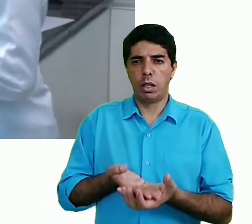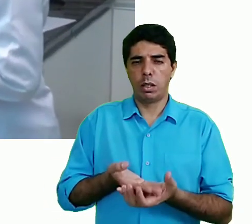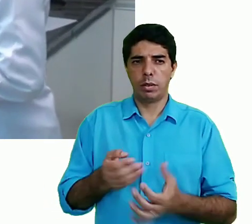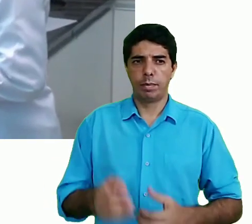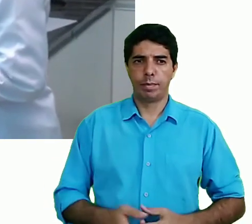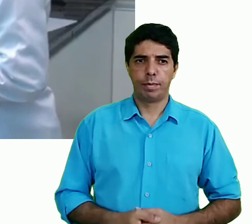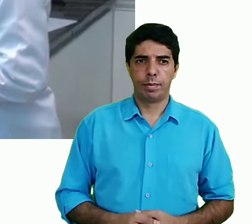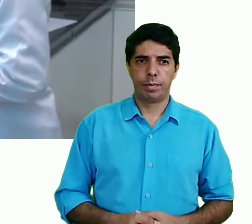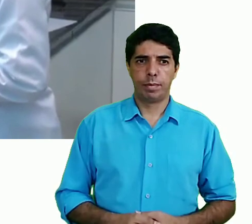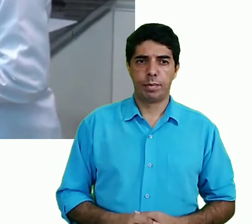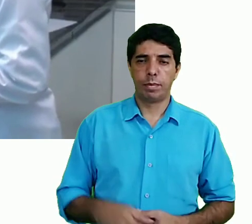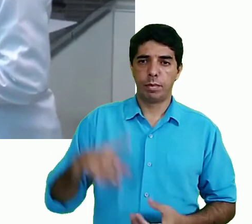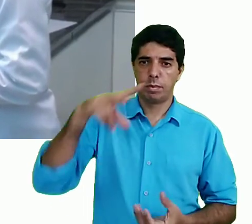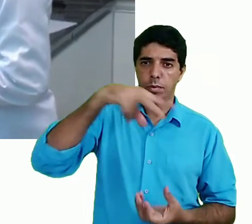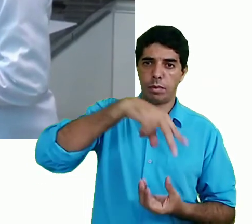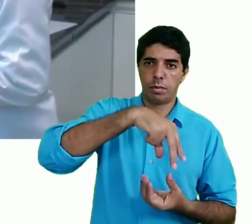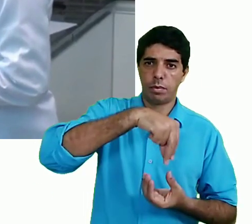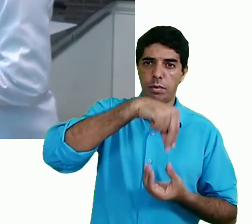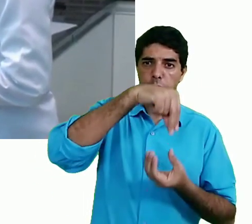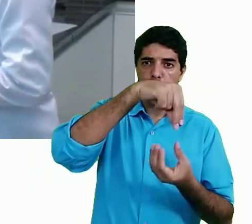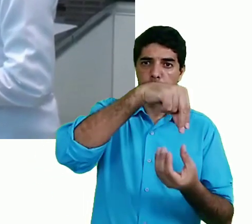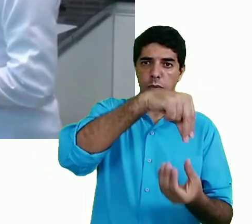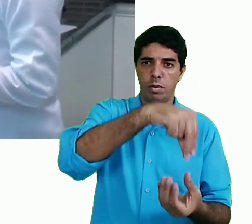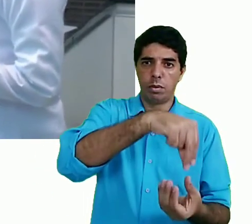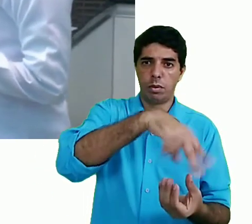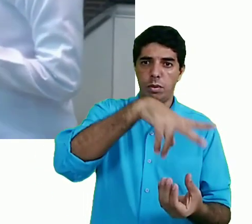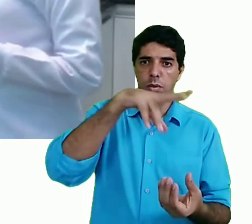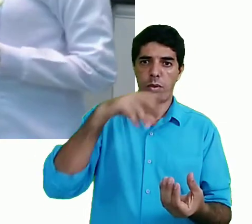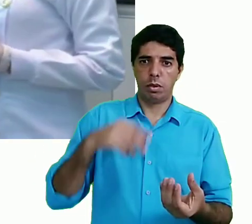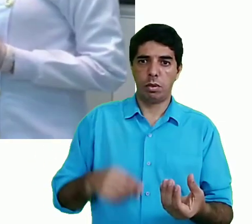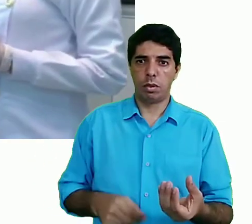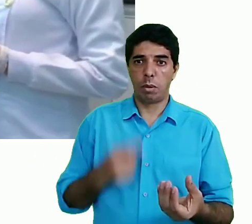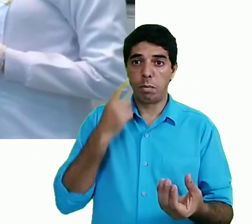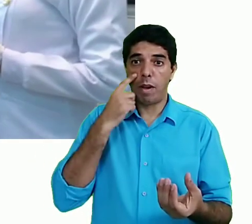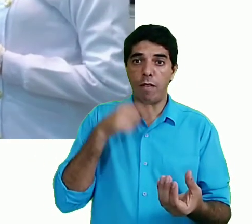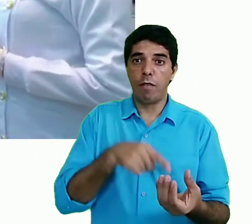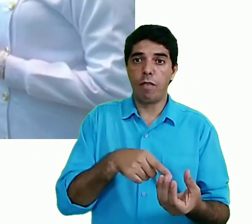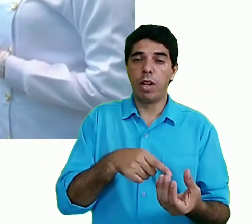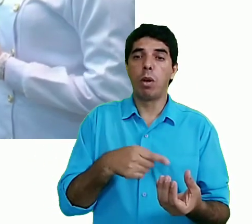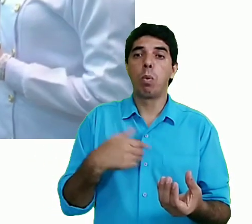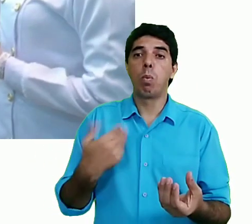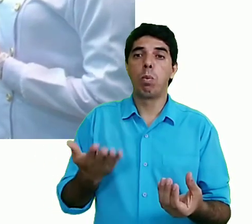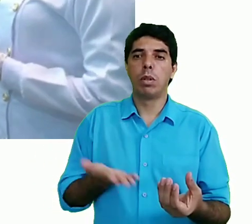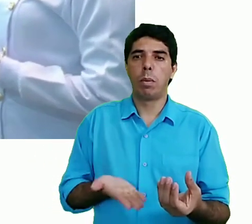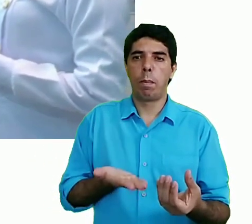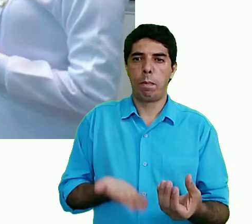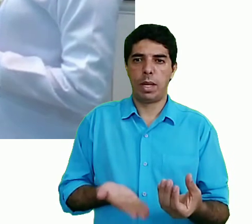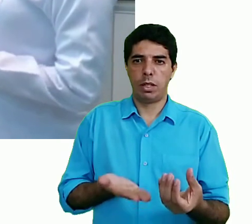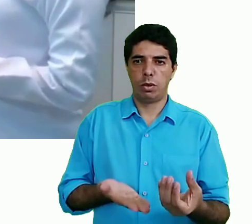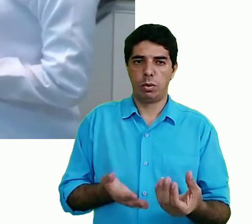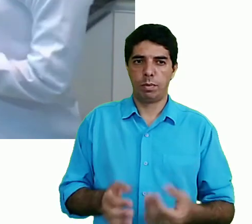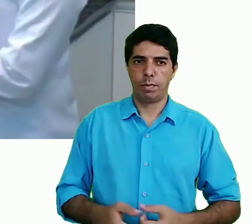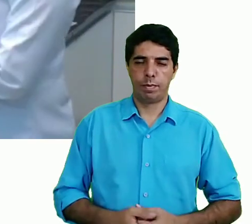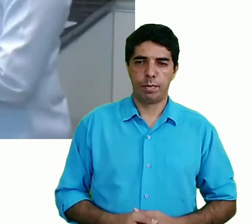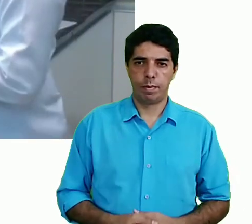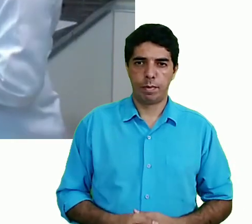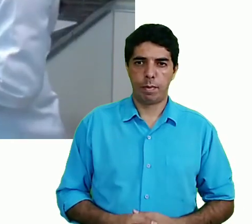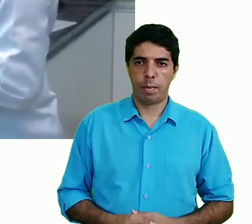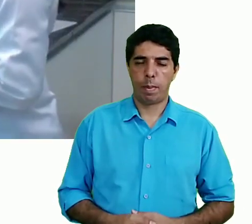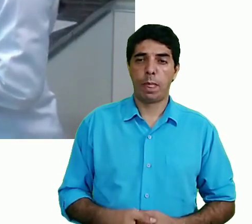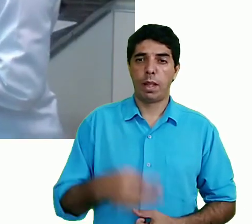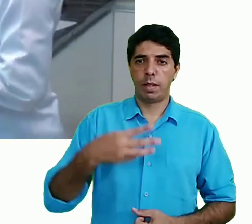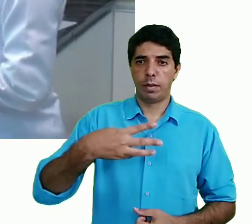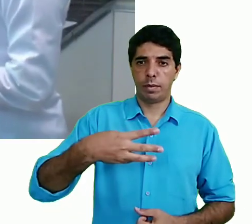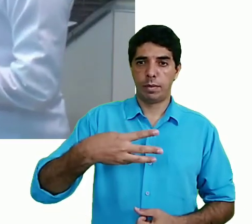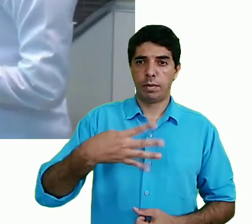cadinho eu vou pesar somente para, nesse momento, anotar a massa do cadinho, né? Então, aqui deu uma